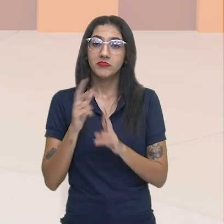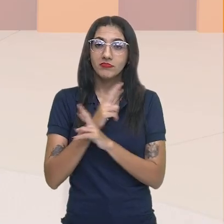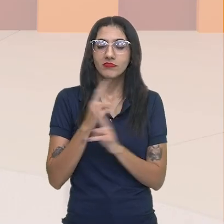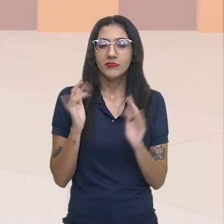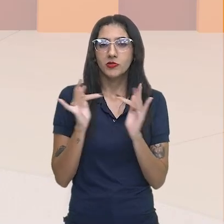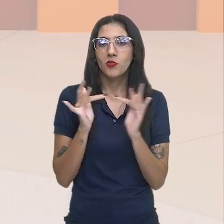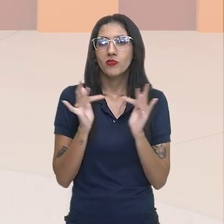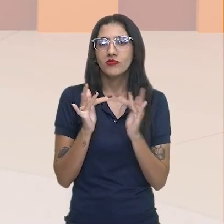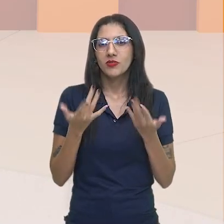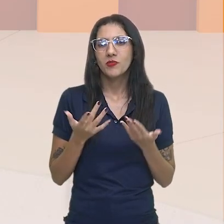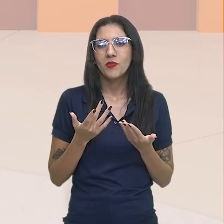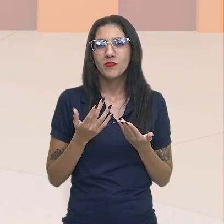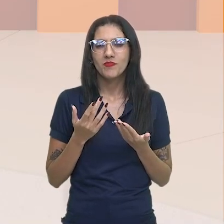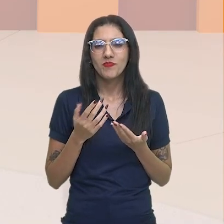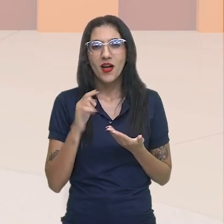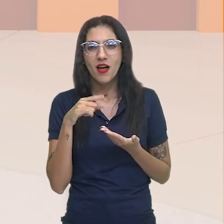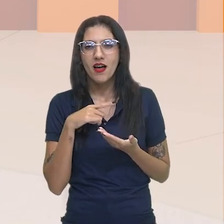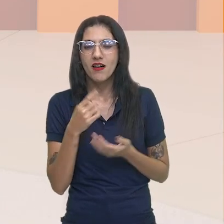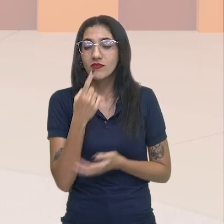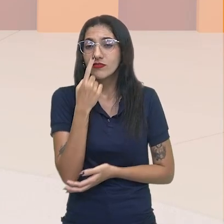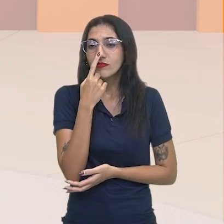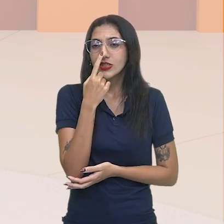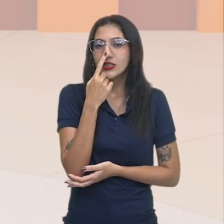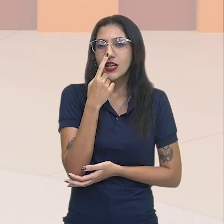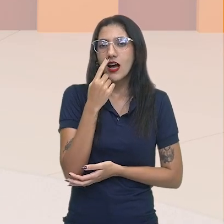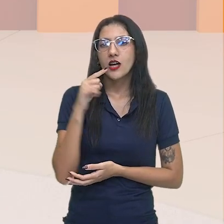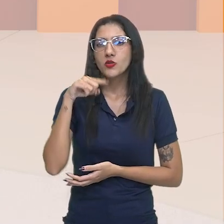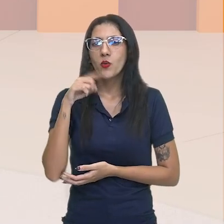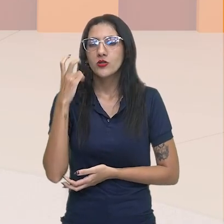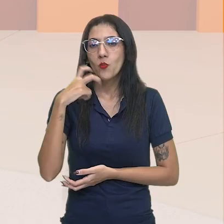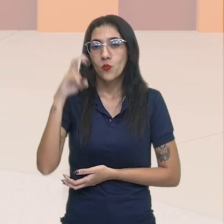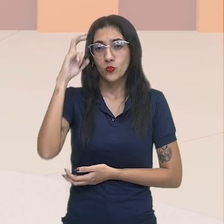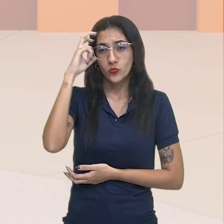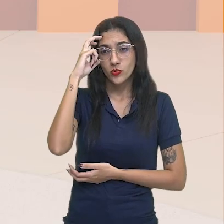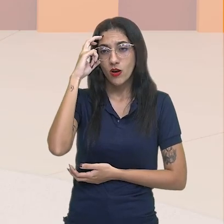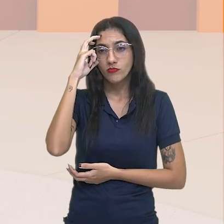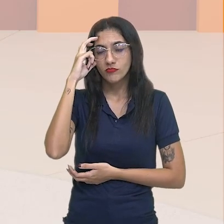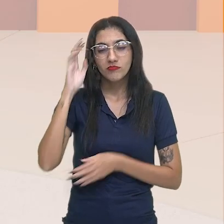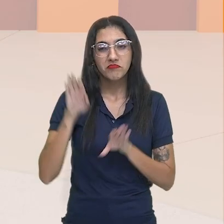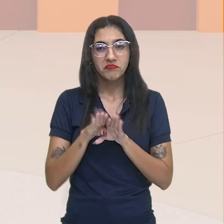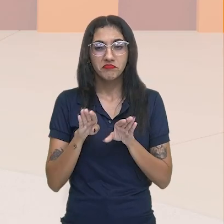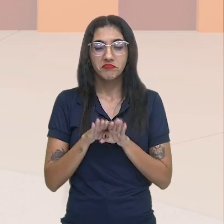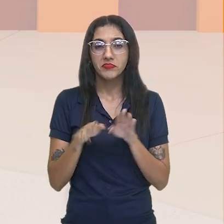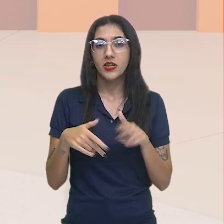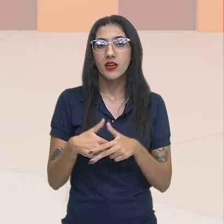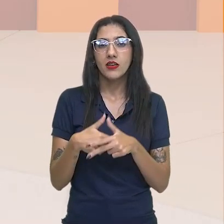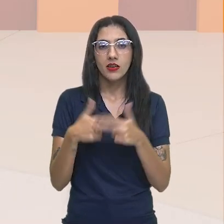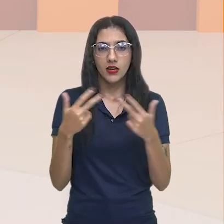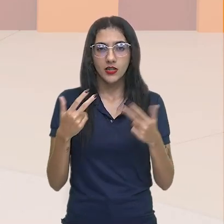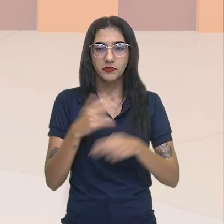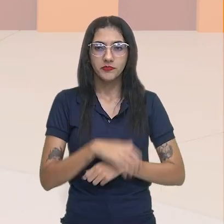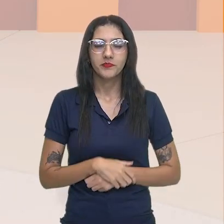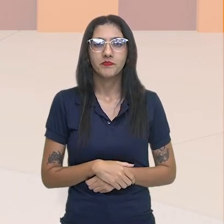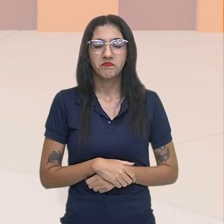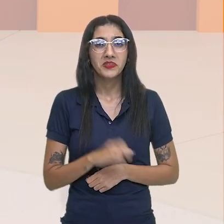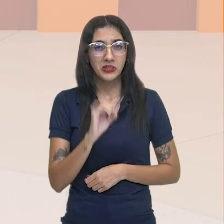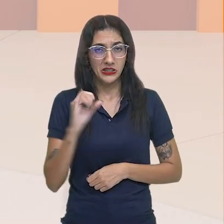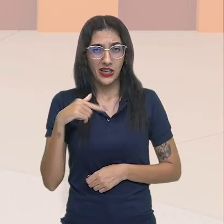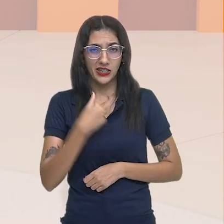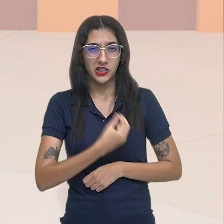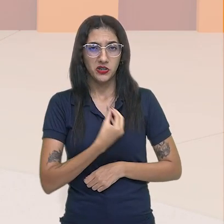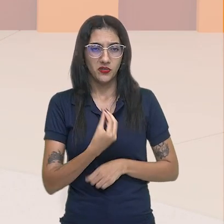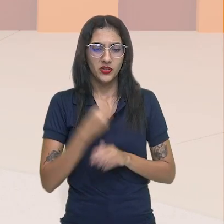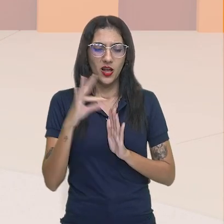contato, ou seja, esse contato intercultural e interétnico. Se habitamos na Amazônia,